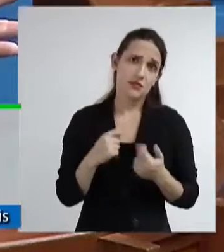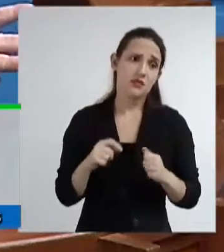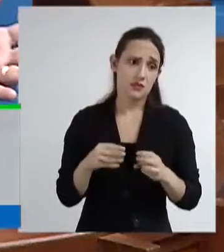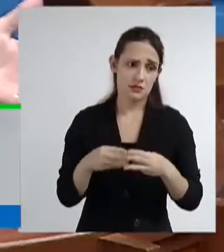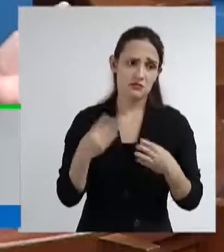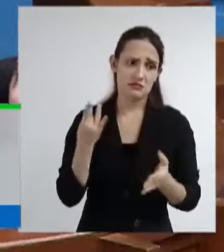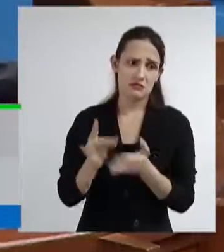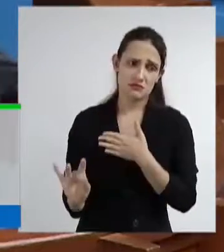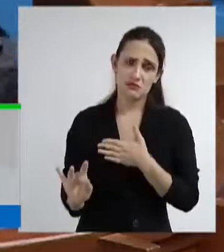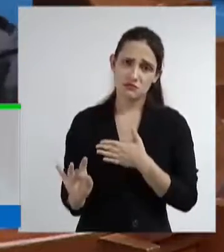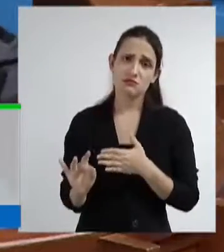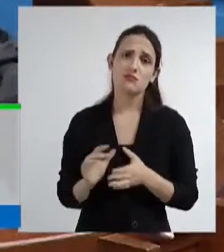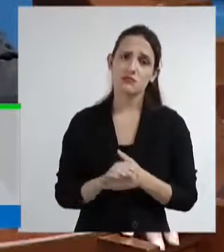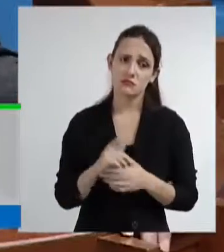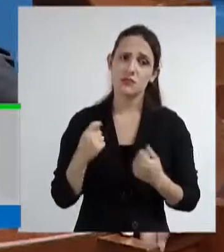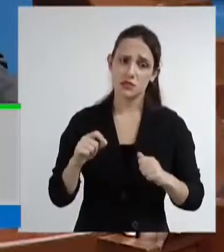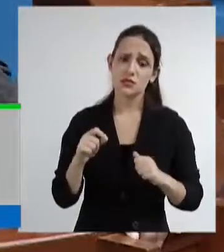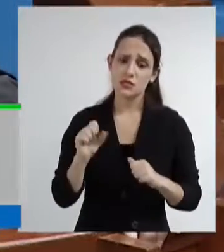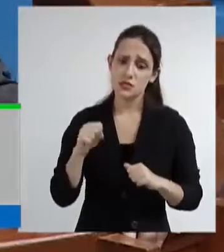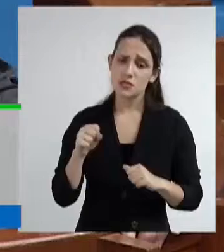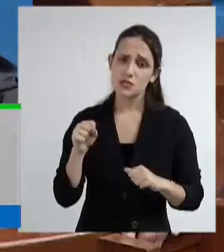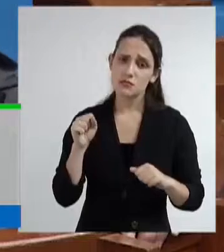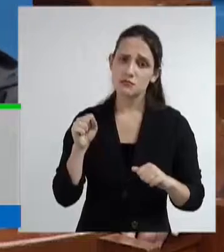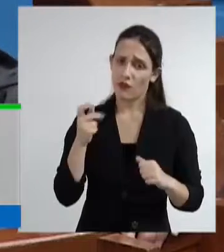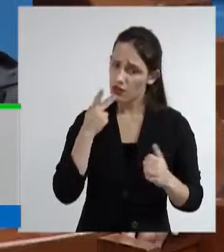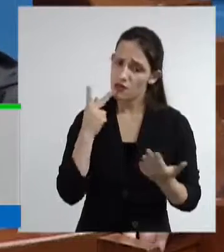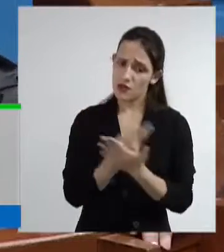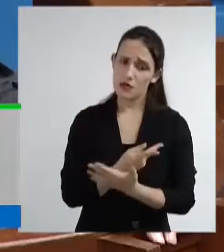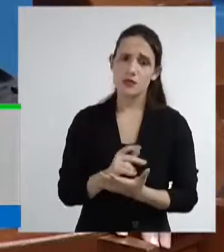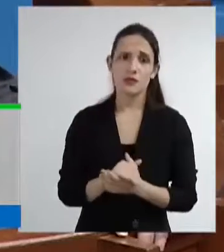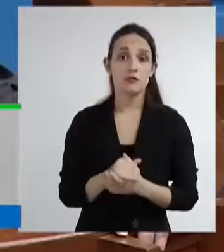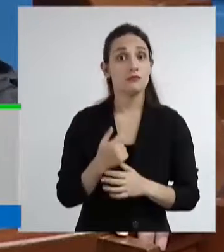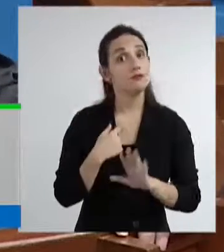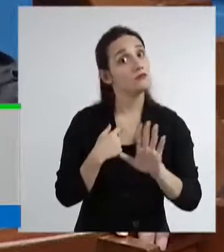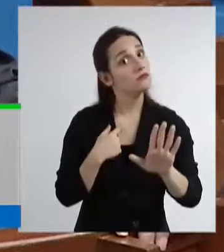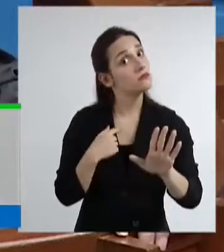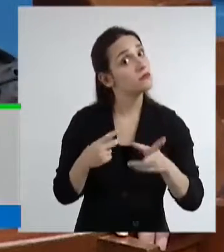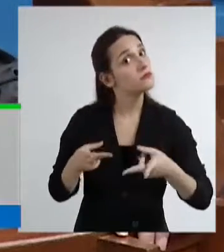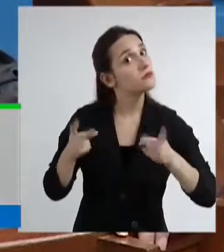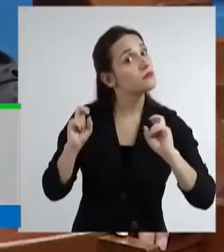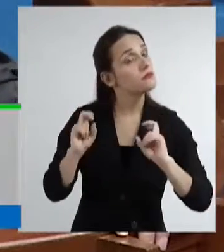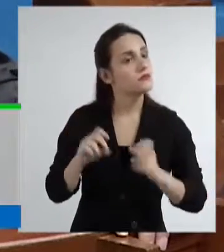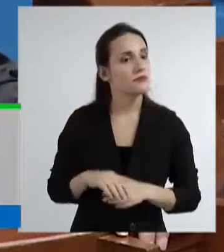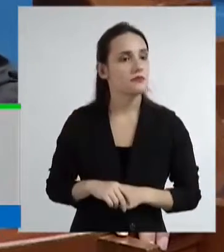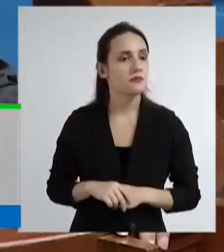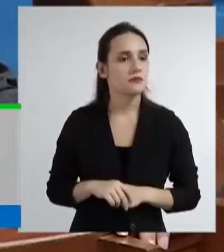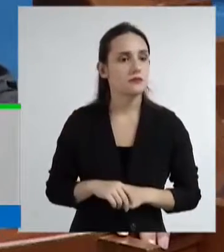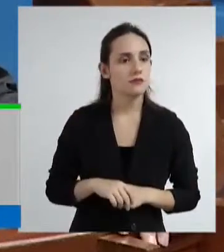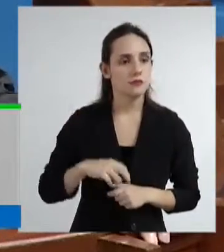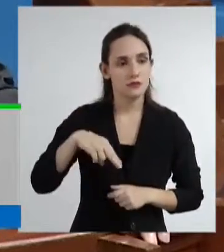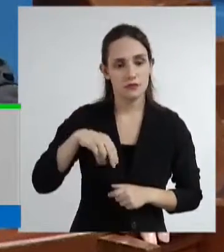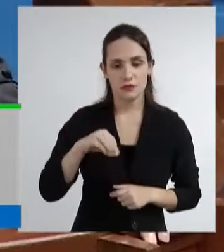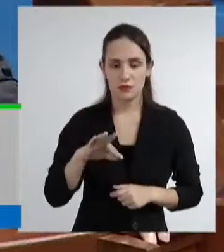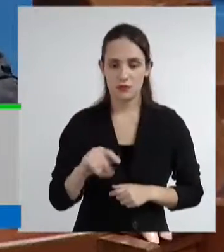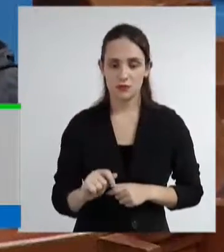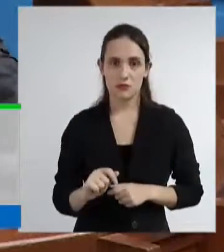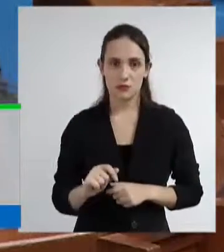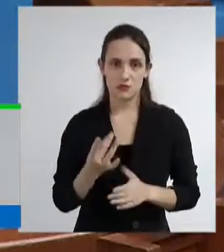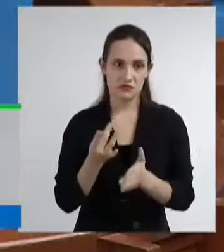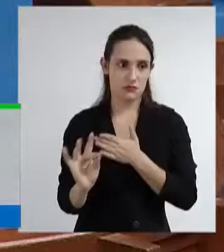pessoal, merece uma correção, com certeza. Me parece que uma nota de repúdio de um